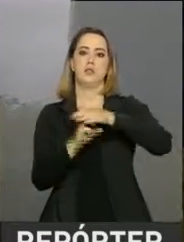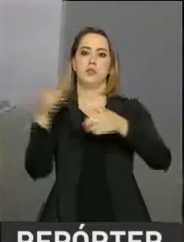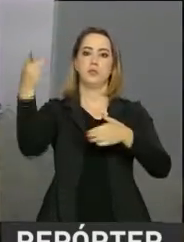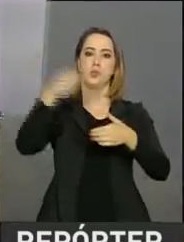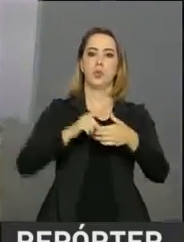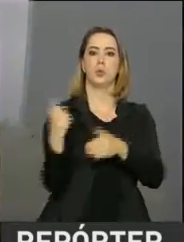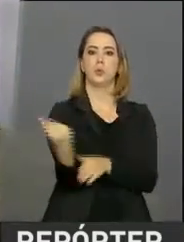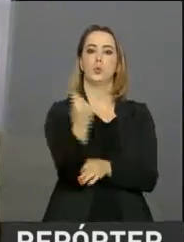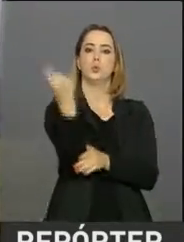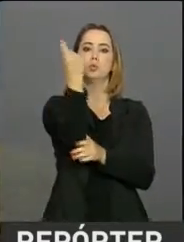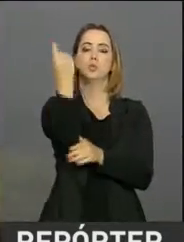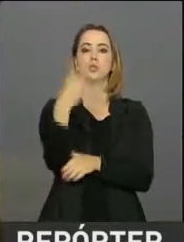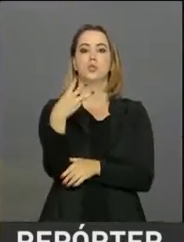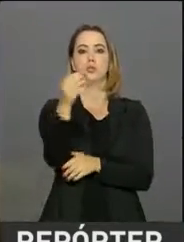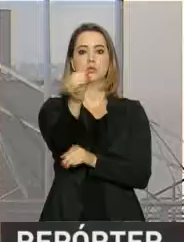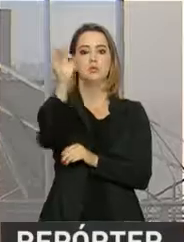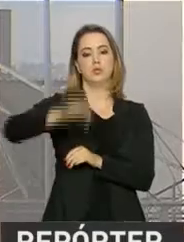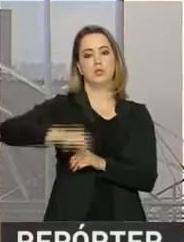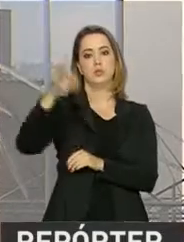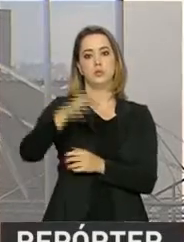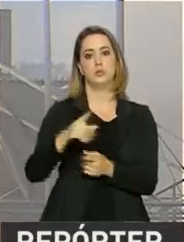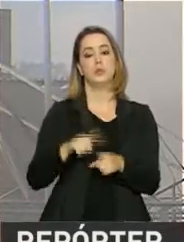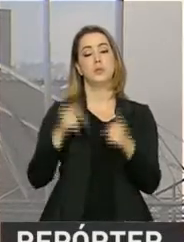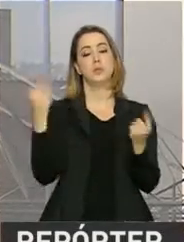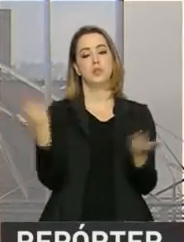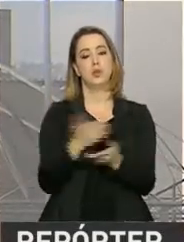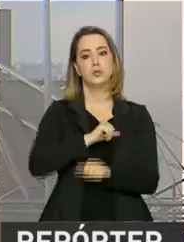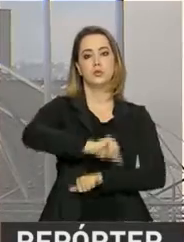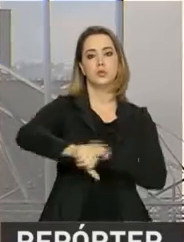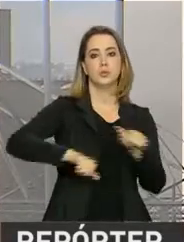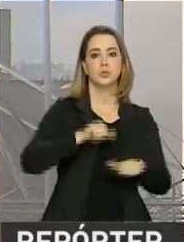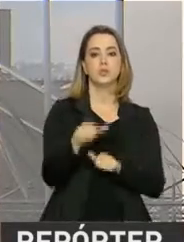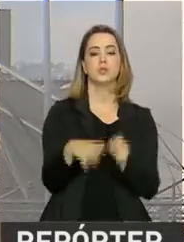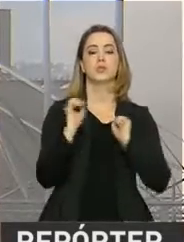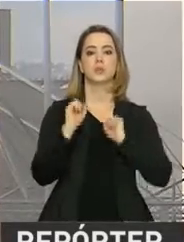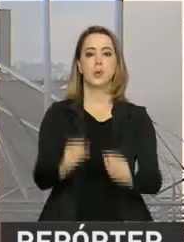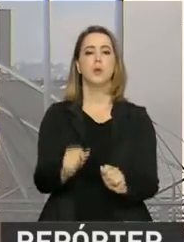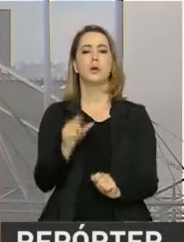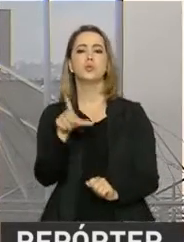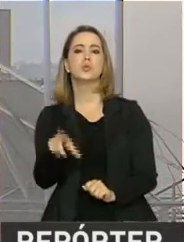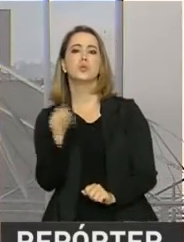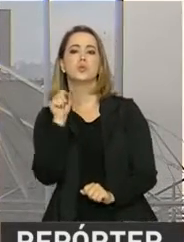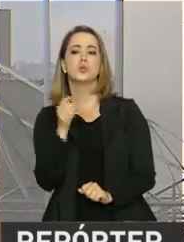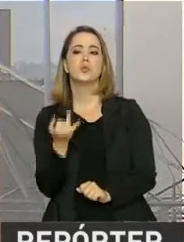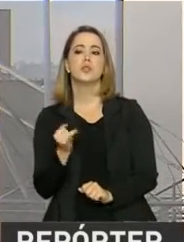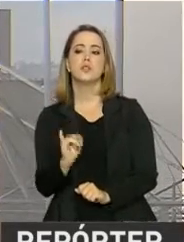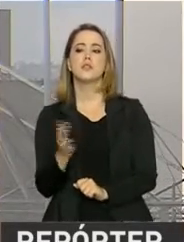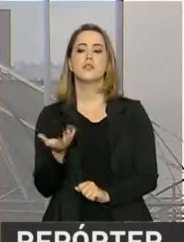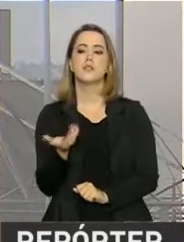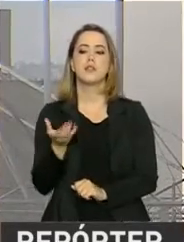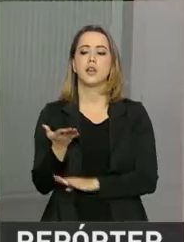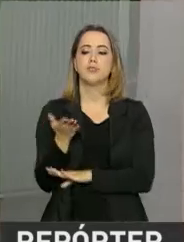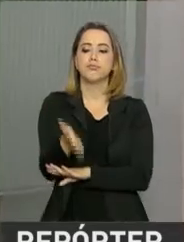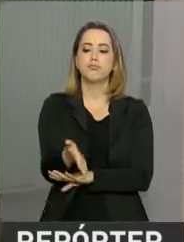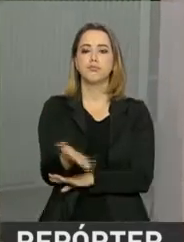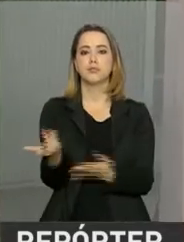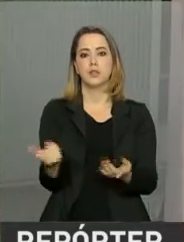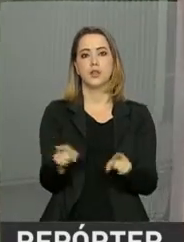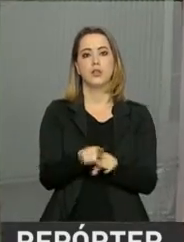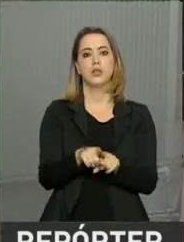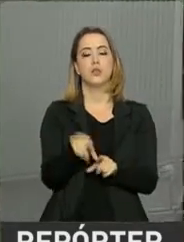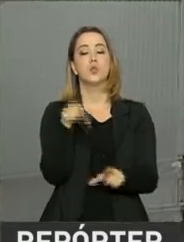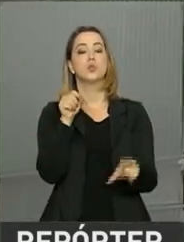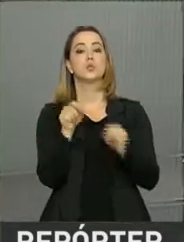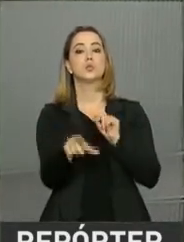participação mínima de 30% com a mudança a estatal vai poder decidir quando entrar ou não em um leilão seguindo